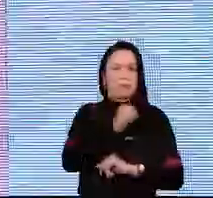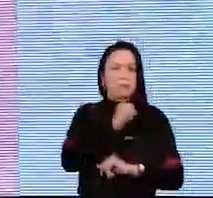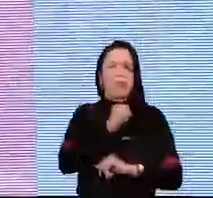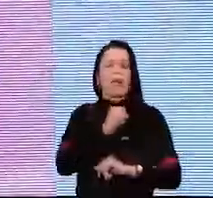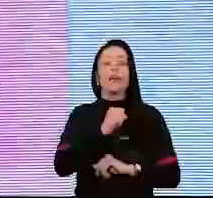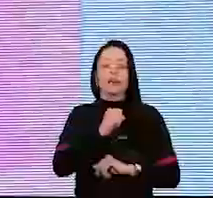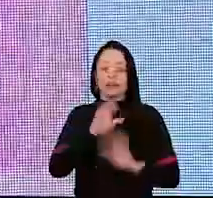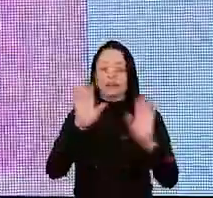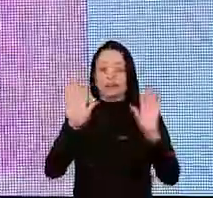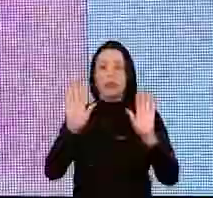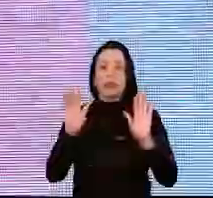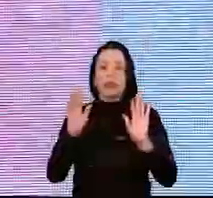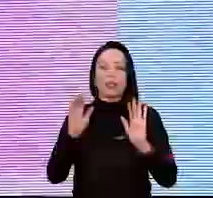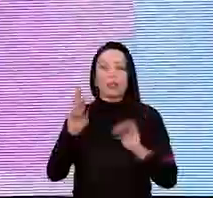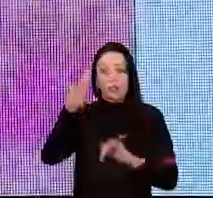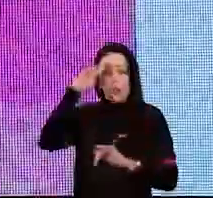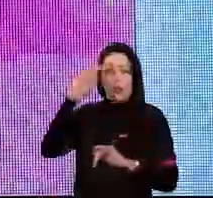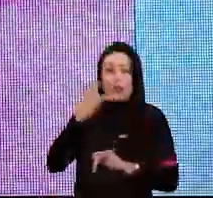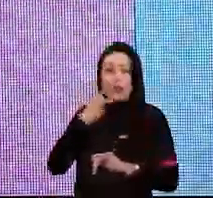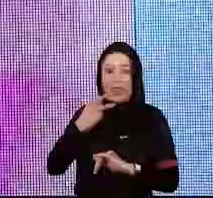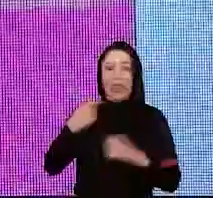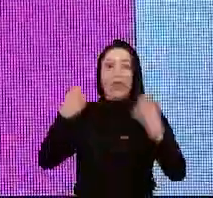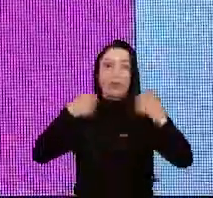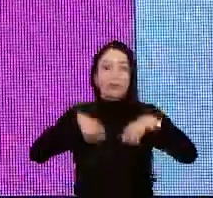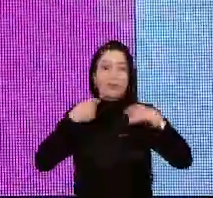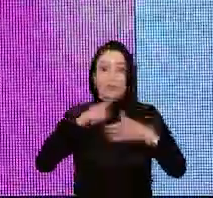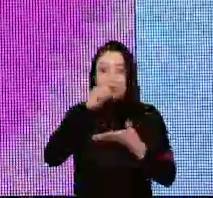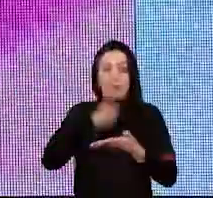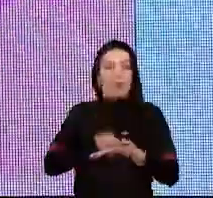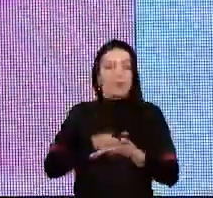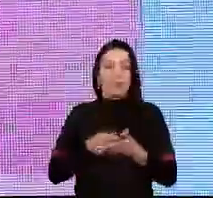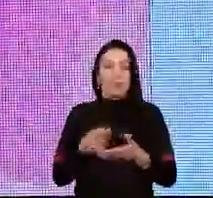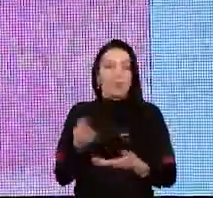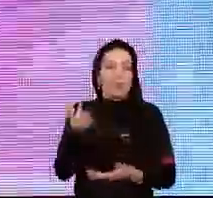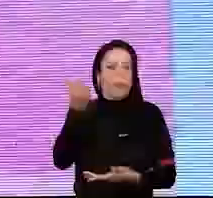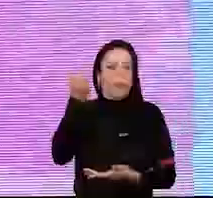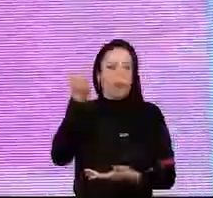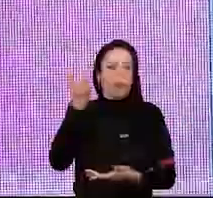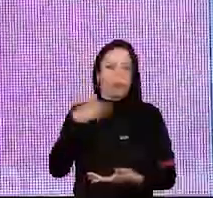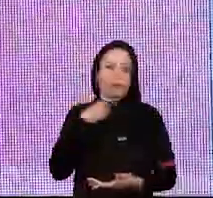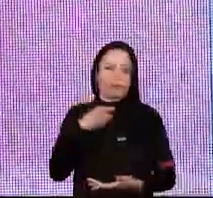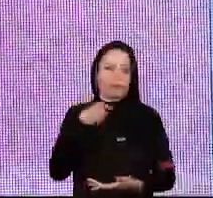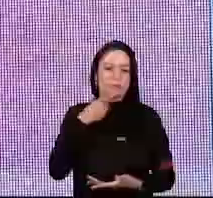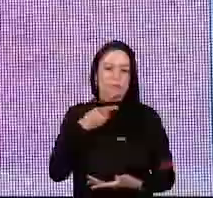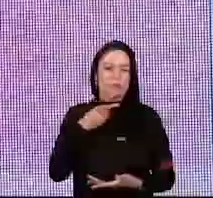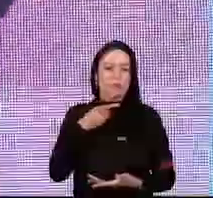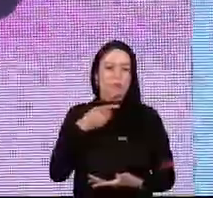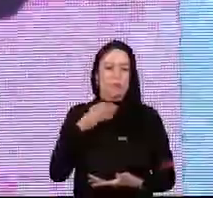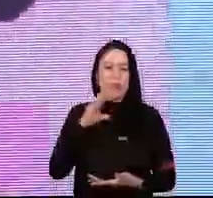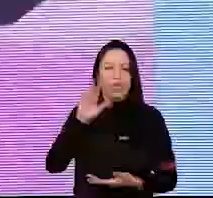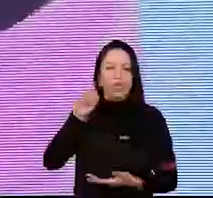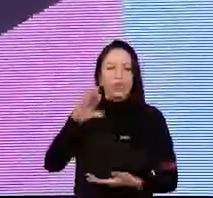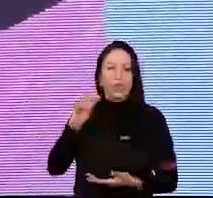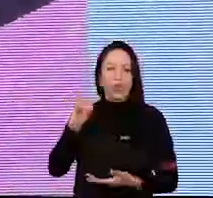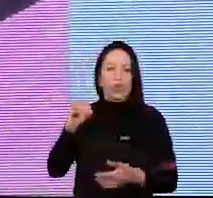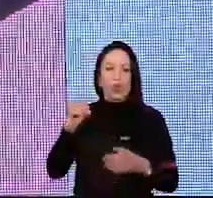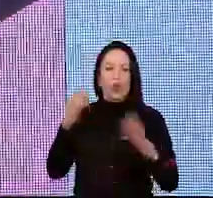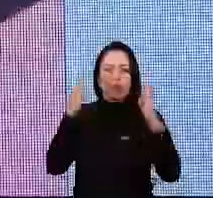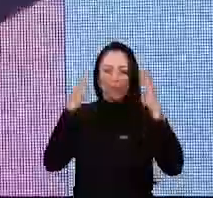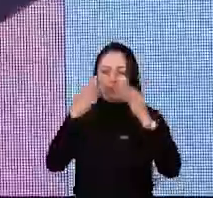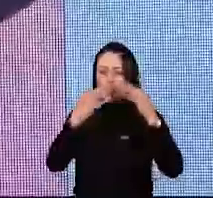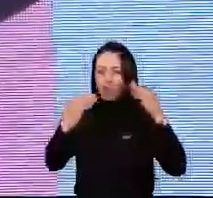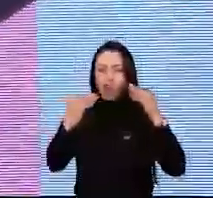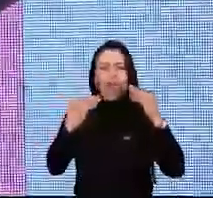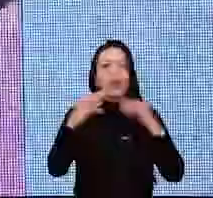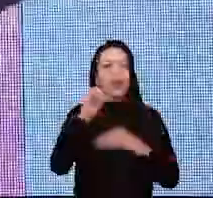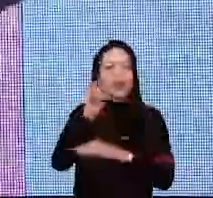mas se o cara falar, eu preciso de uma opção, eu não tenho condição de fazer os 2. Nesses crânios longos, a otoendoscopia,